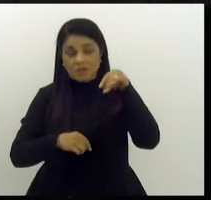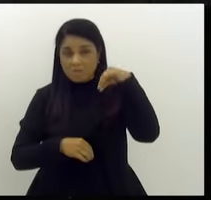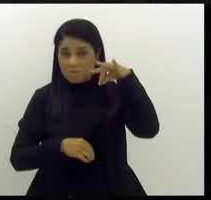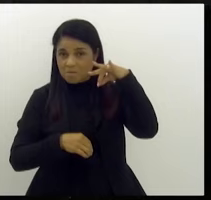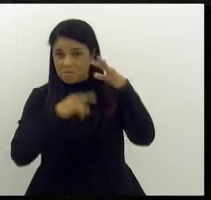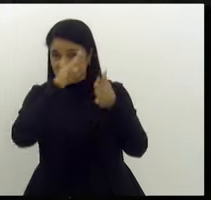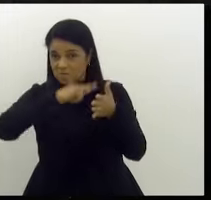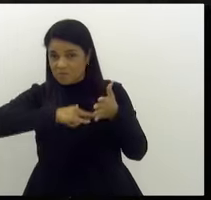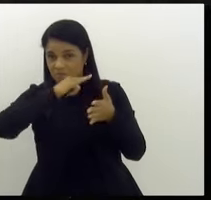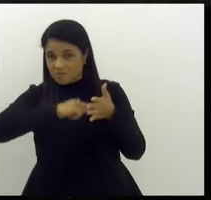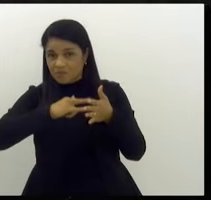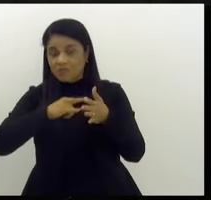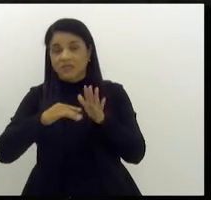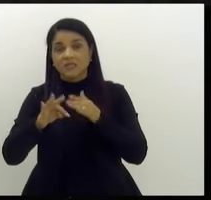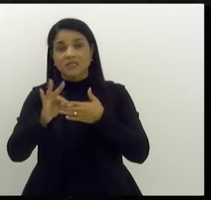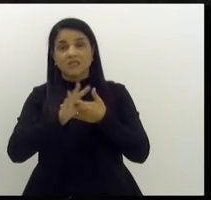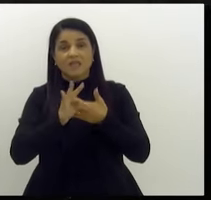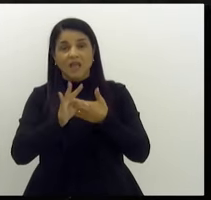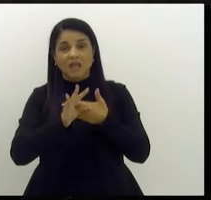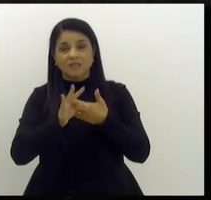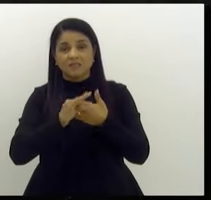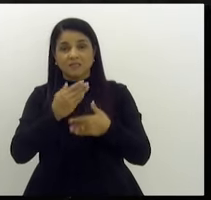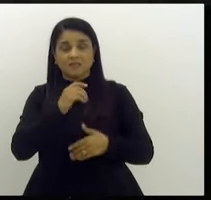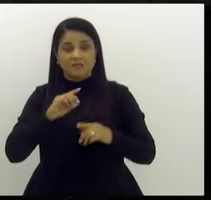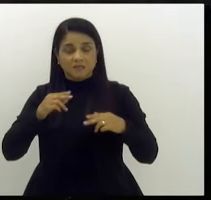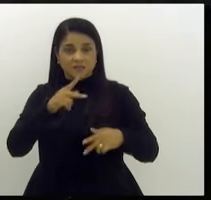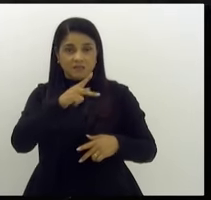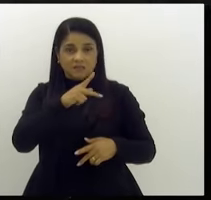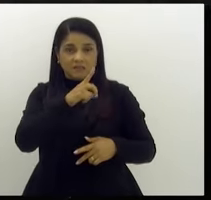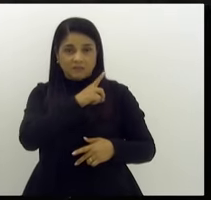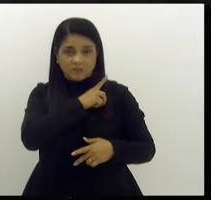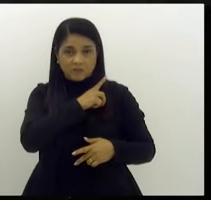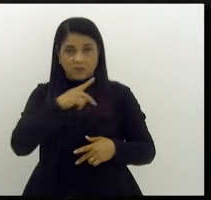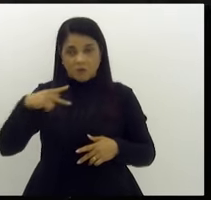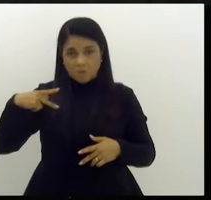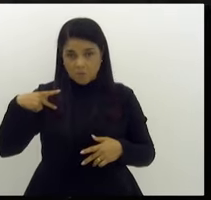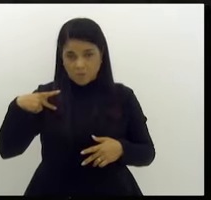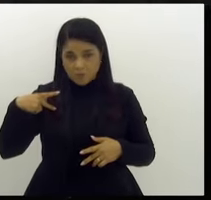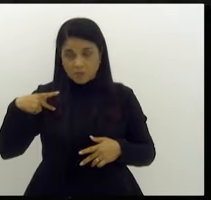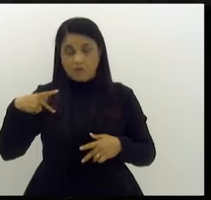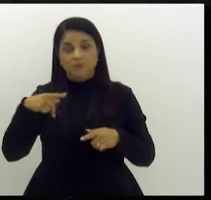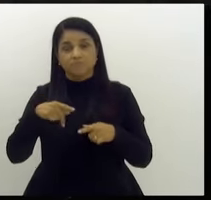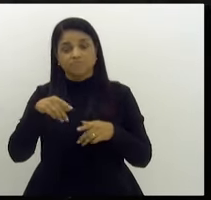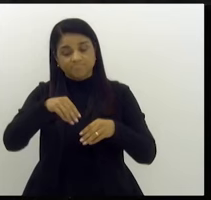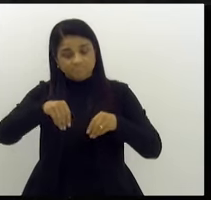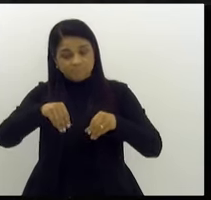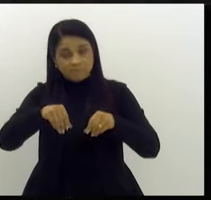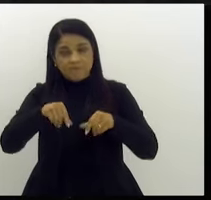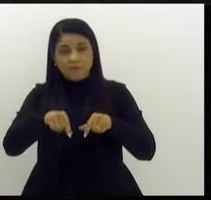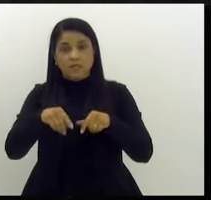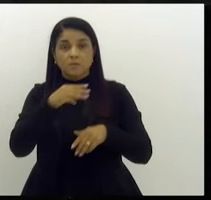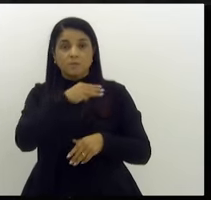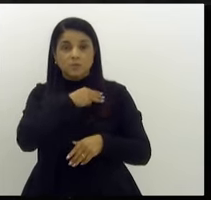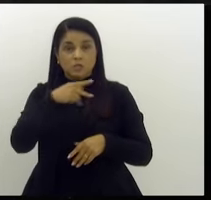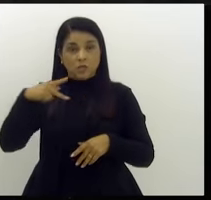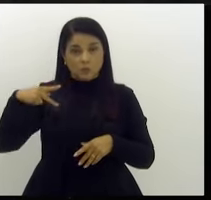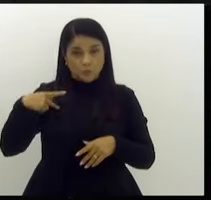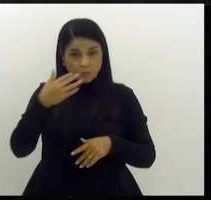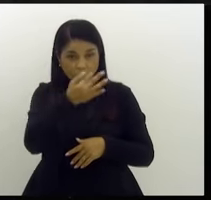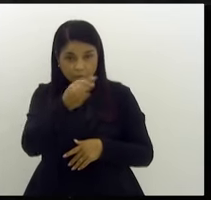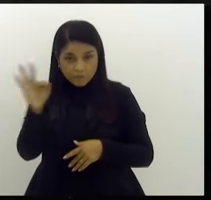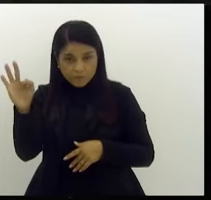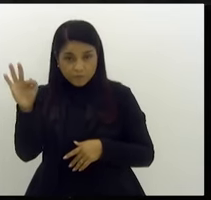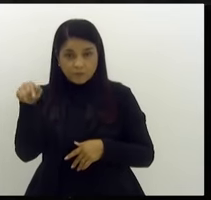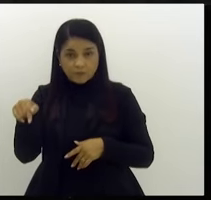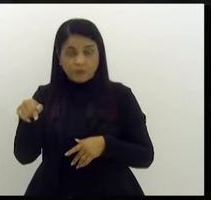técnica da Defensoria Pública a partir do seu núcleo de terras bem como do Ministério Público Federal a partir